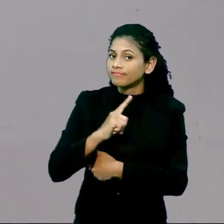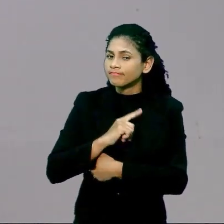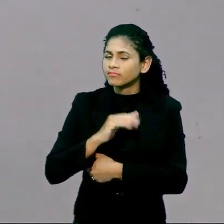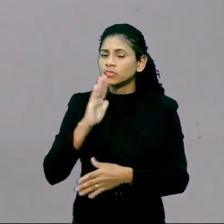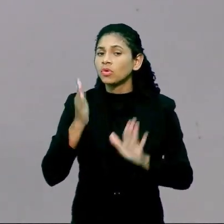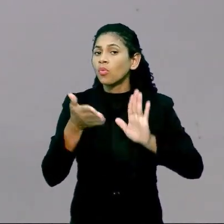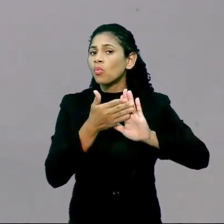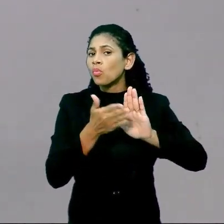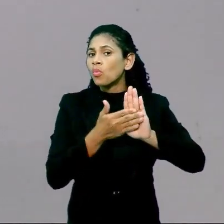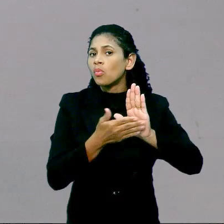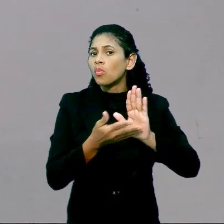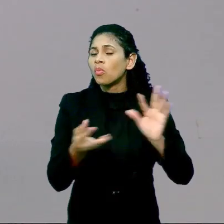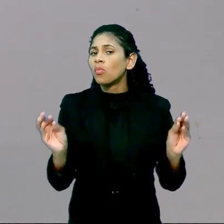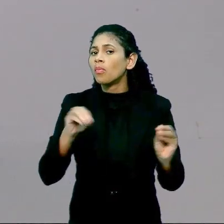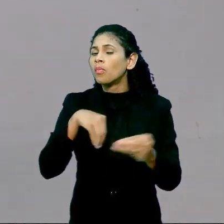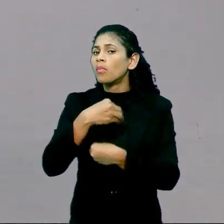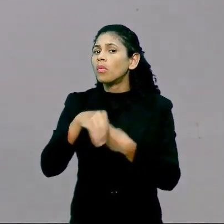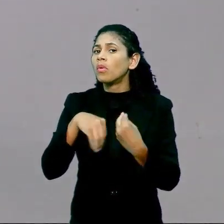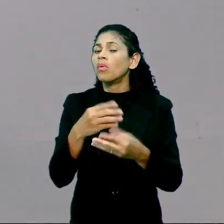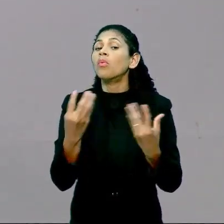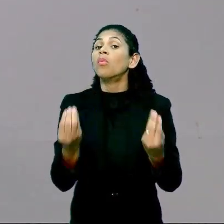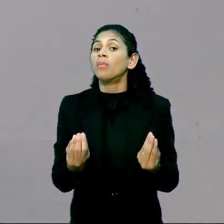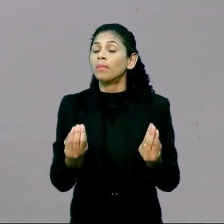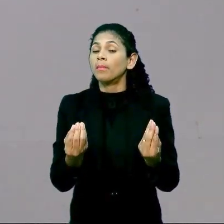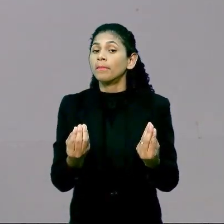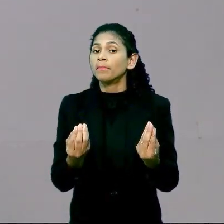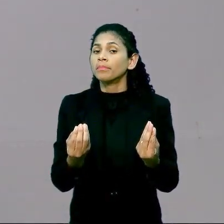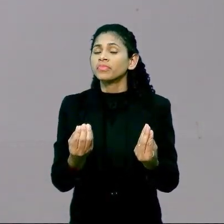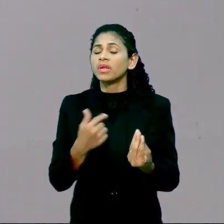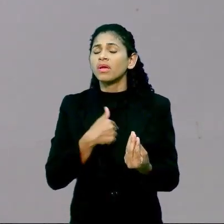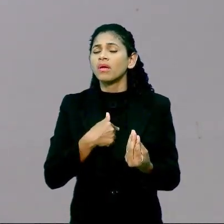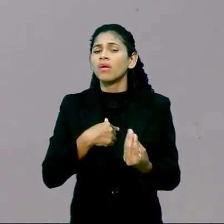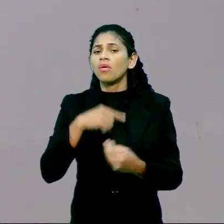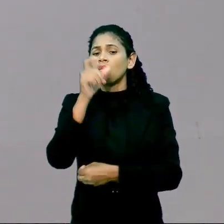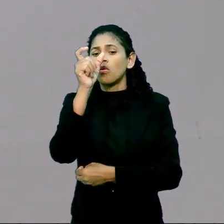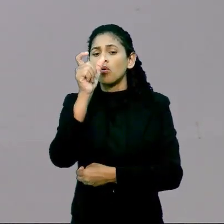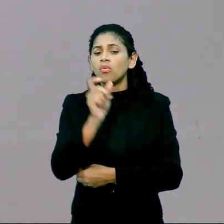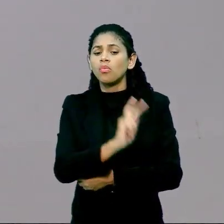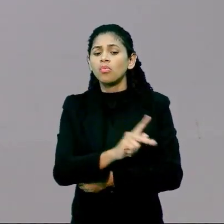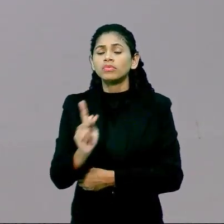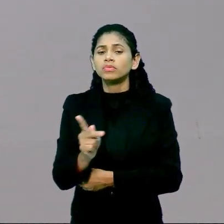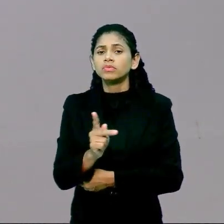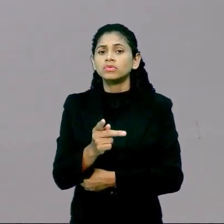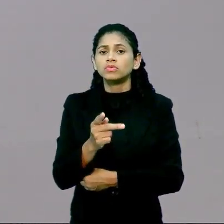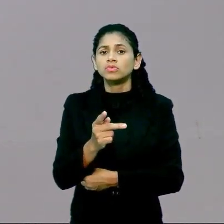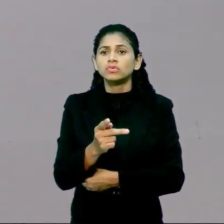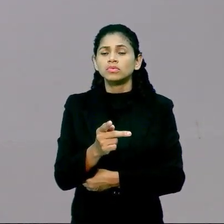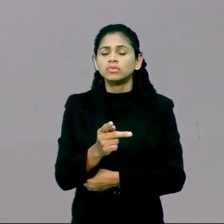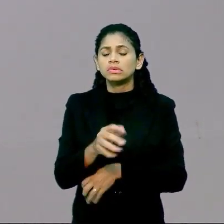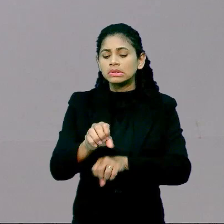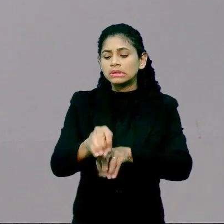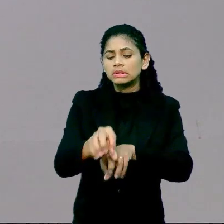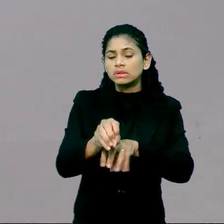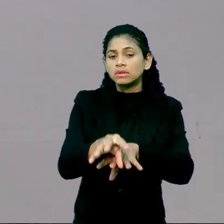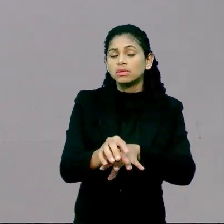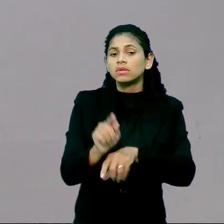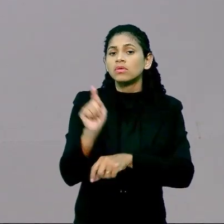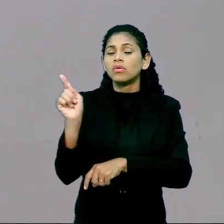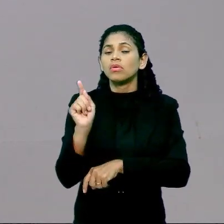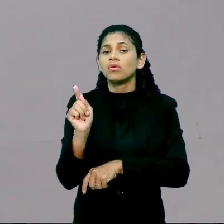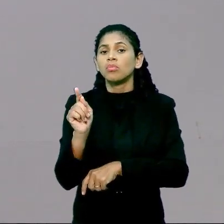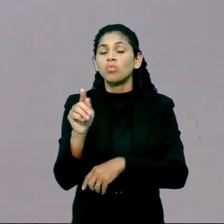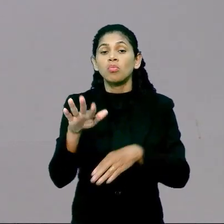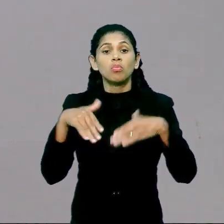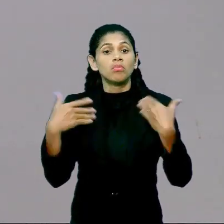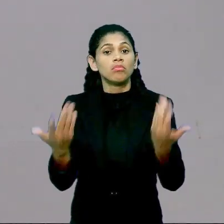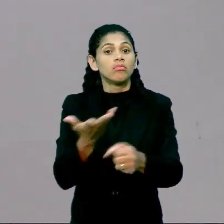trabalhar lutas, e o professor de educação física. Estou trabalhando lá. Como é que eu posso fazer essa identificação? Qual vai ser a prática que eu vou